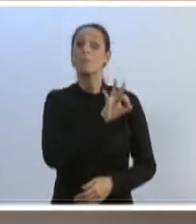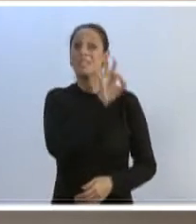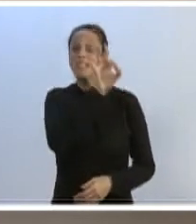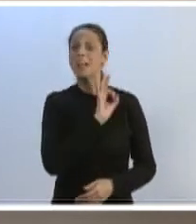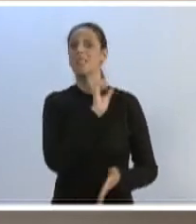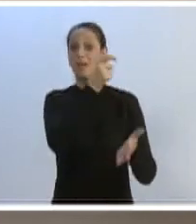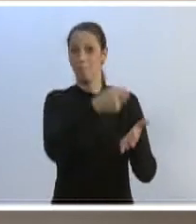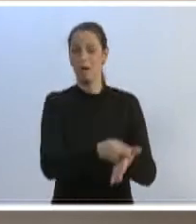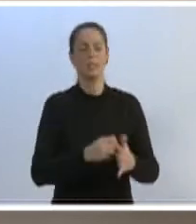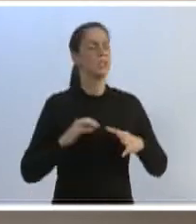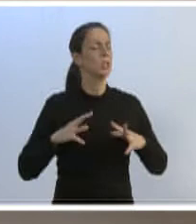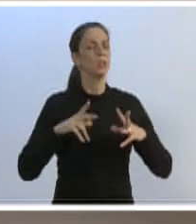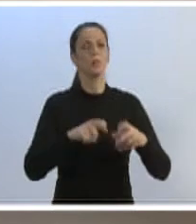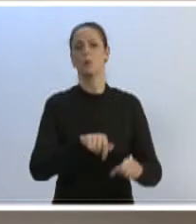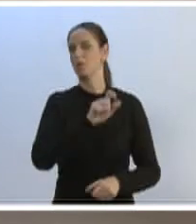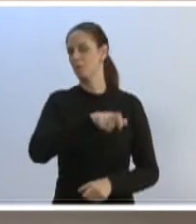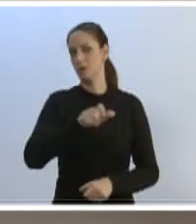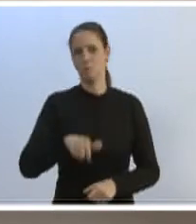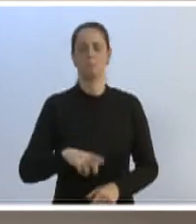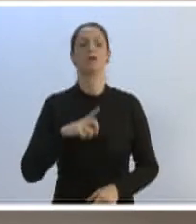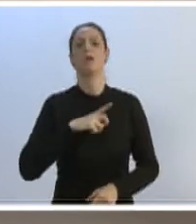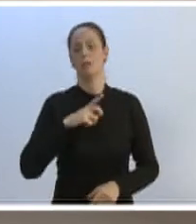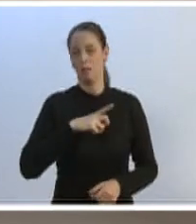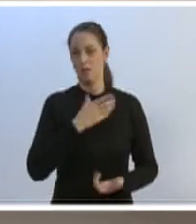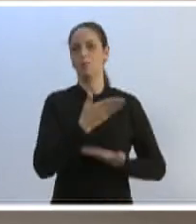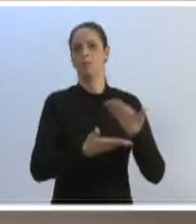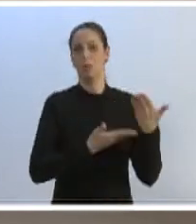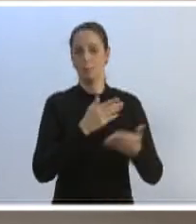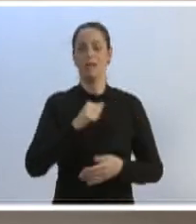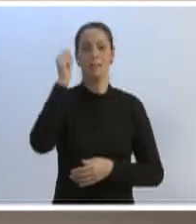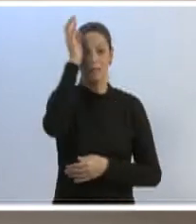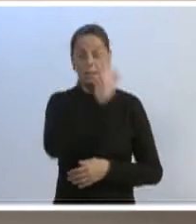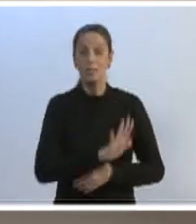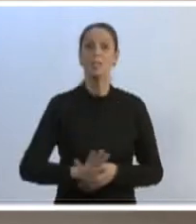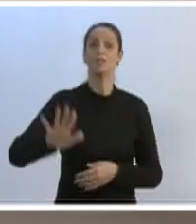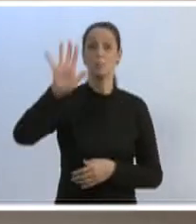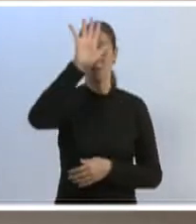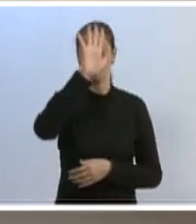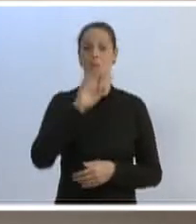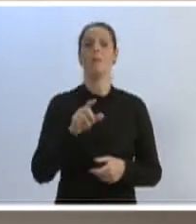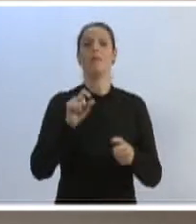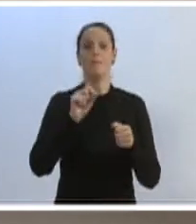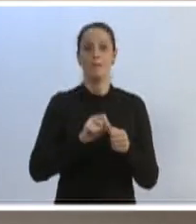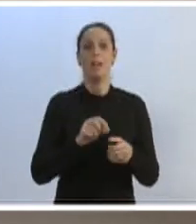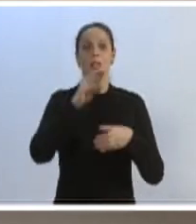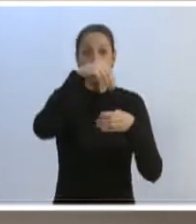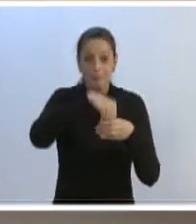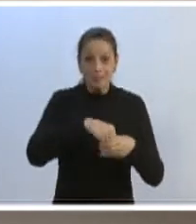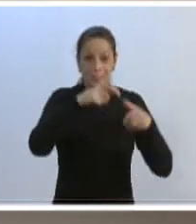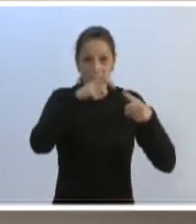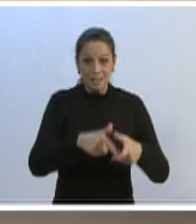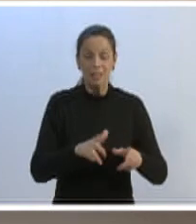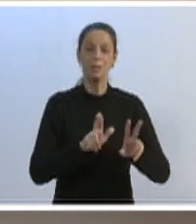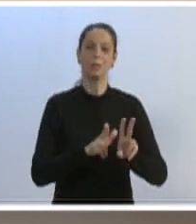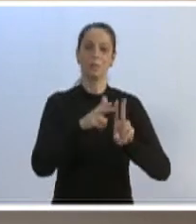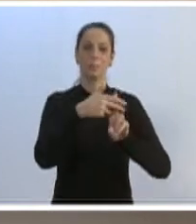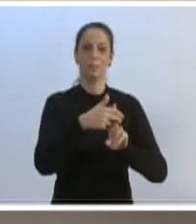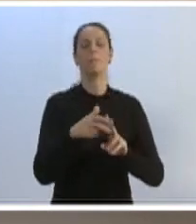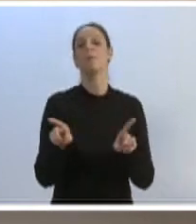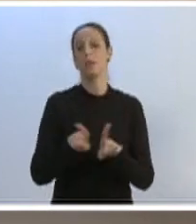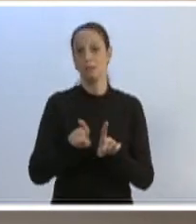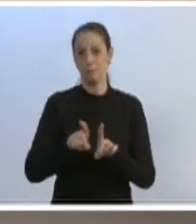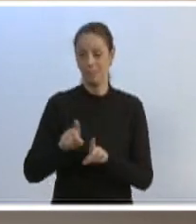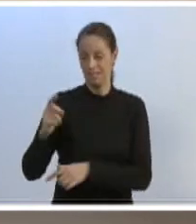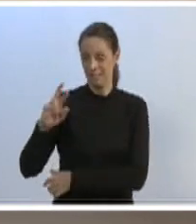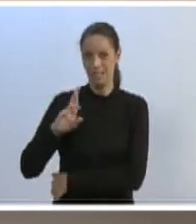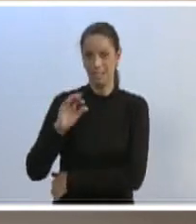todos os pacientes que realizam esse tratamento no Brasil são feitas através do Sistema Único de Saúde, assim como os transplantes, quase